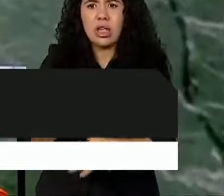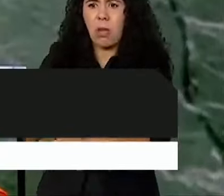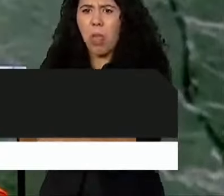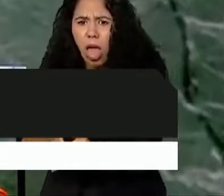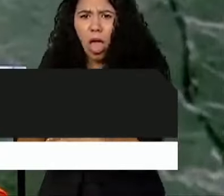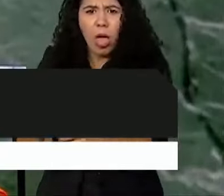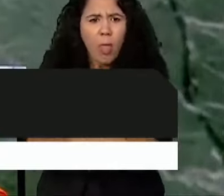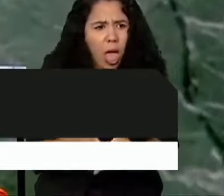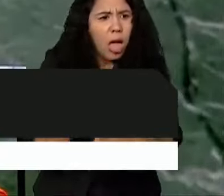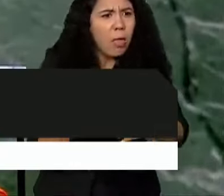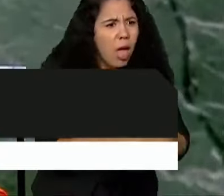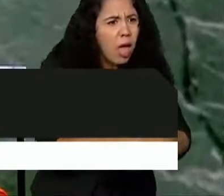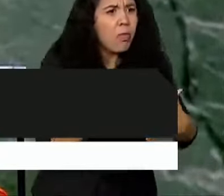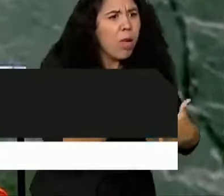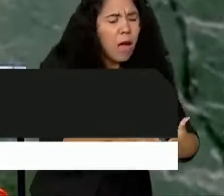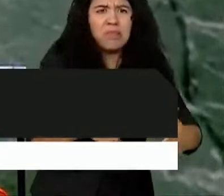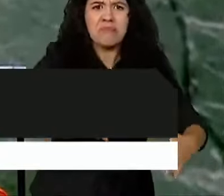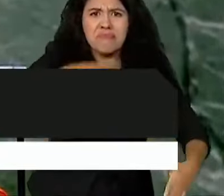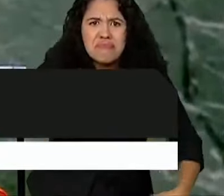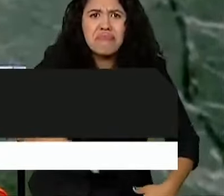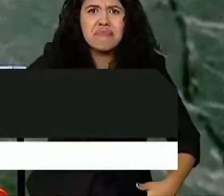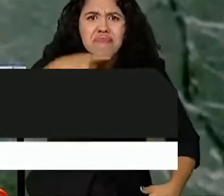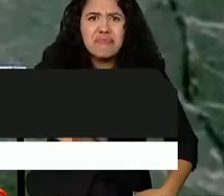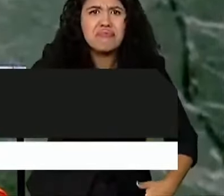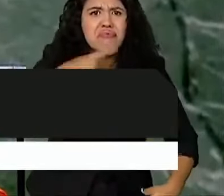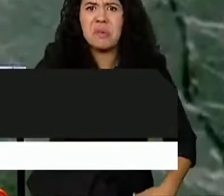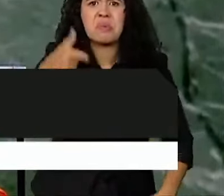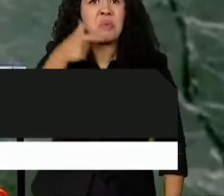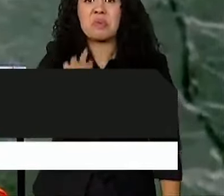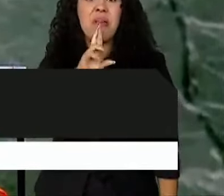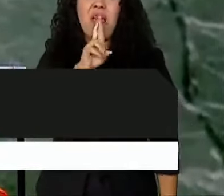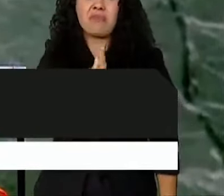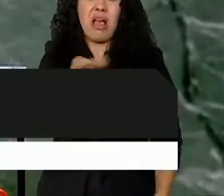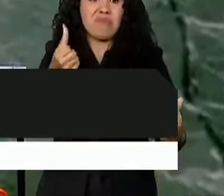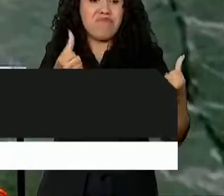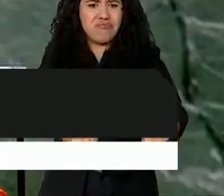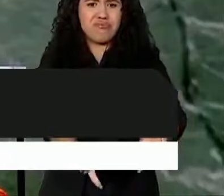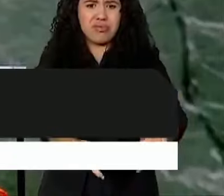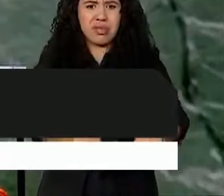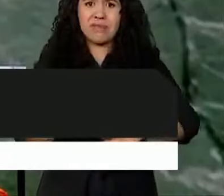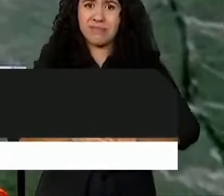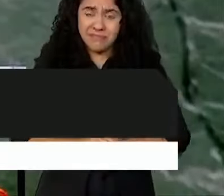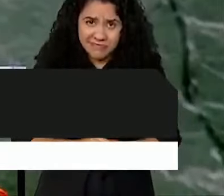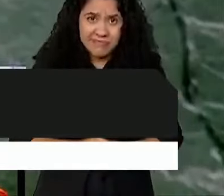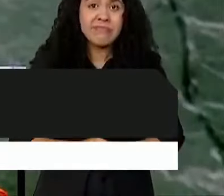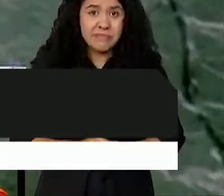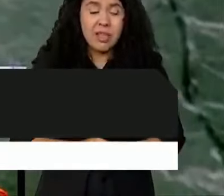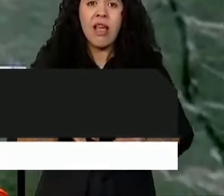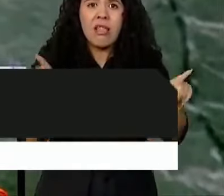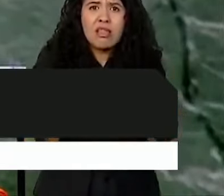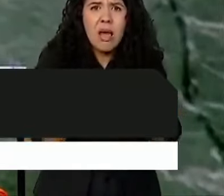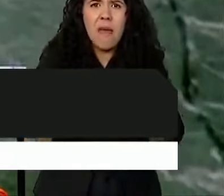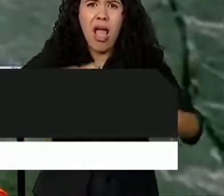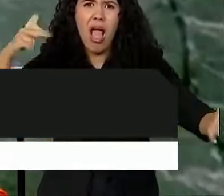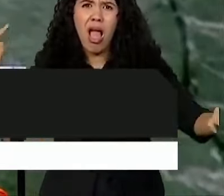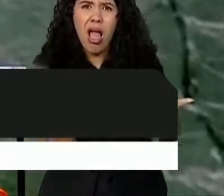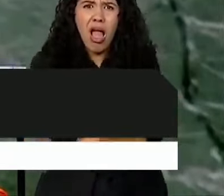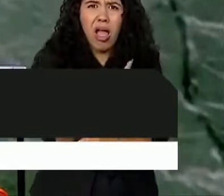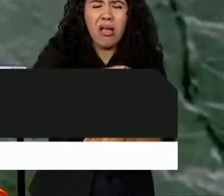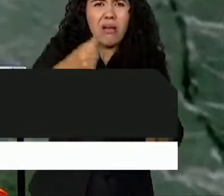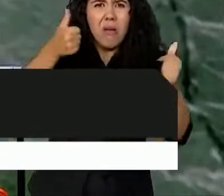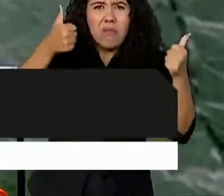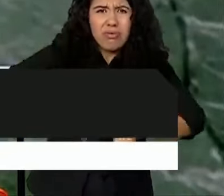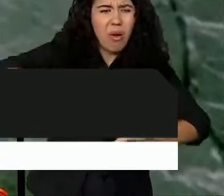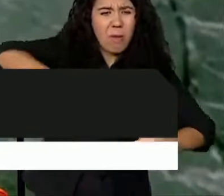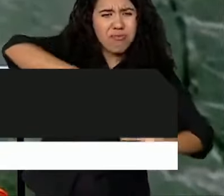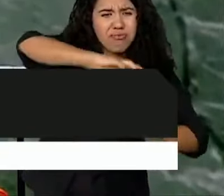estar vivo após um problema no avião presidencial que o trazia do México na semana passada. Eu queria dizer para vocês que